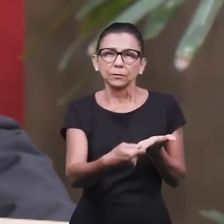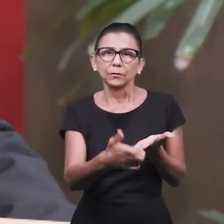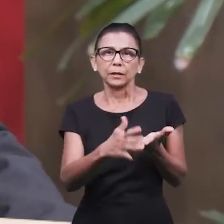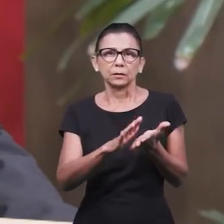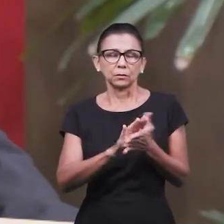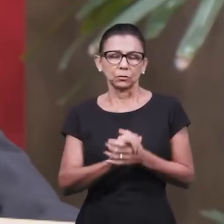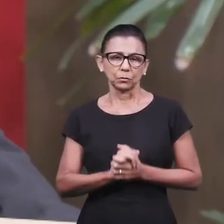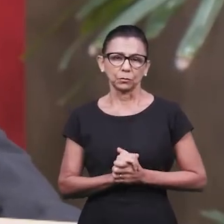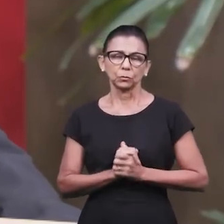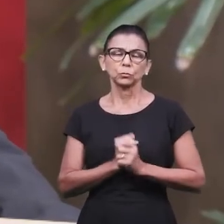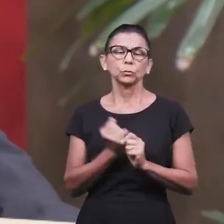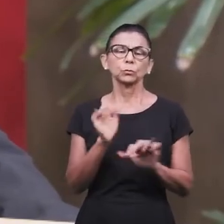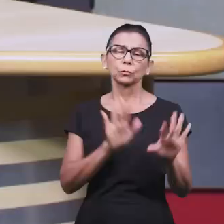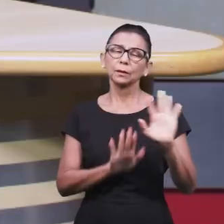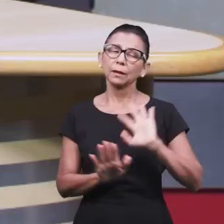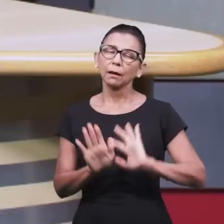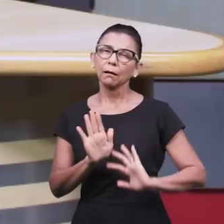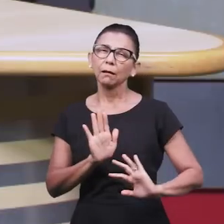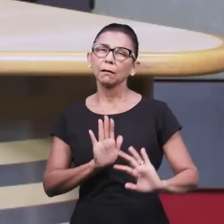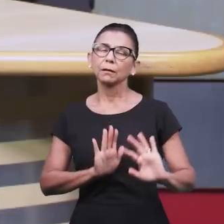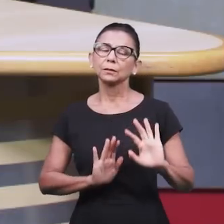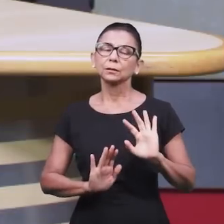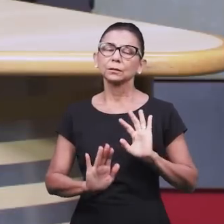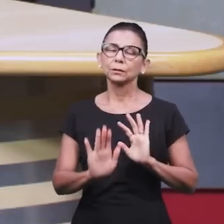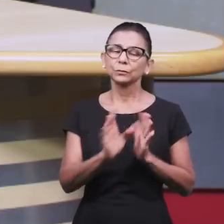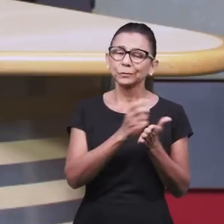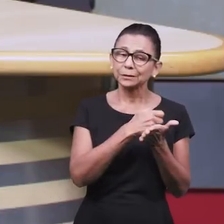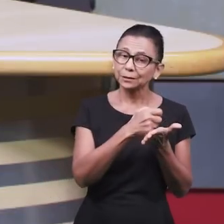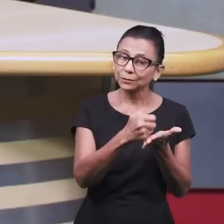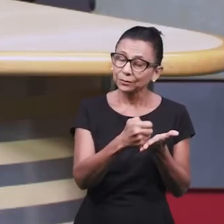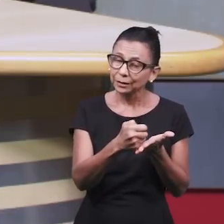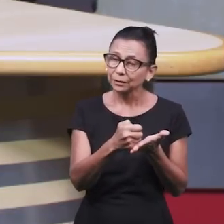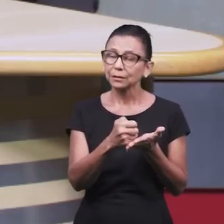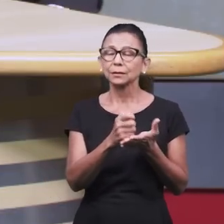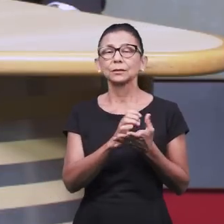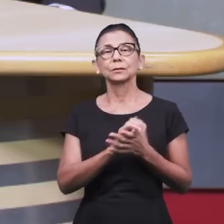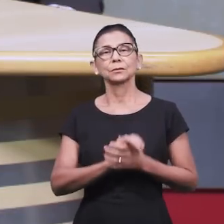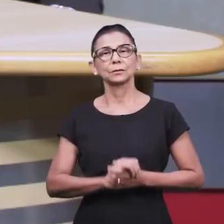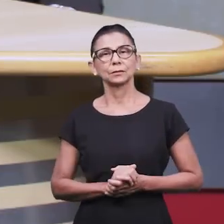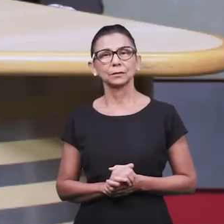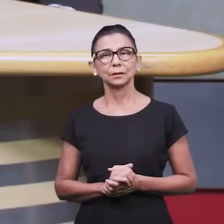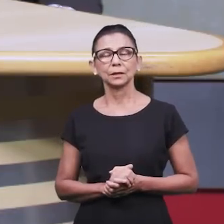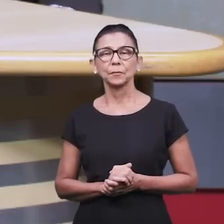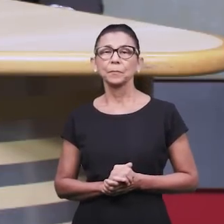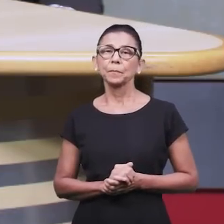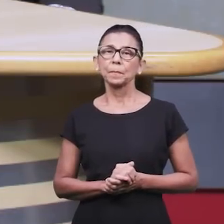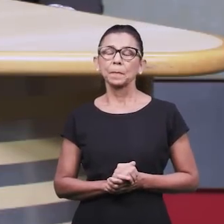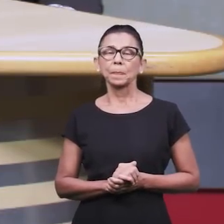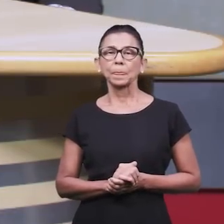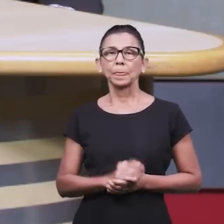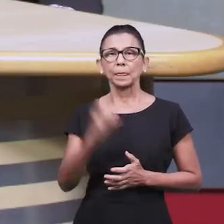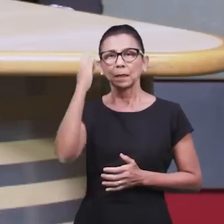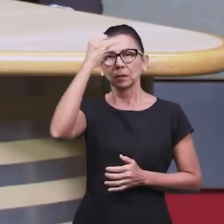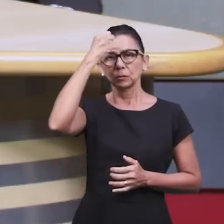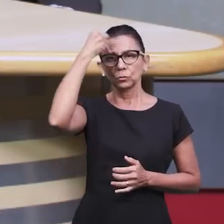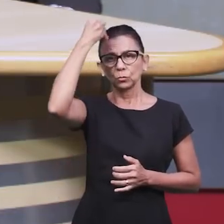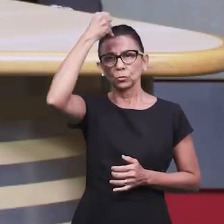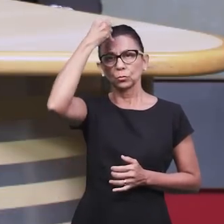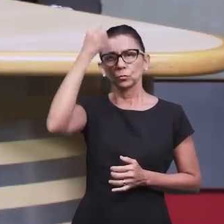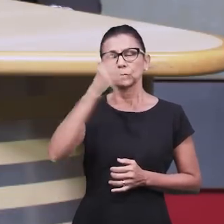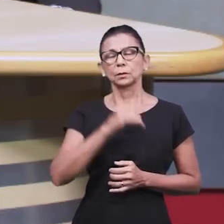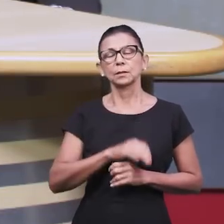com toda a diligência, ou seja, com todo cuidado. Então ele começa a escrever assim: procurei escrever com